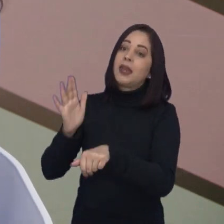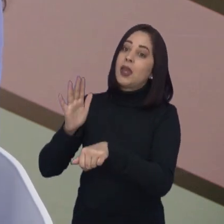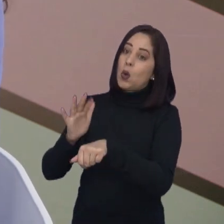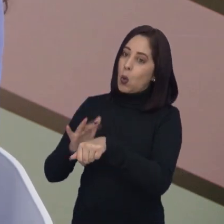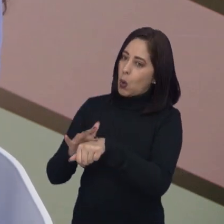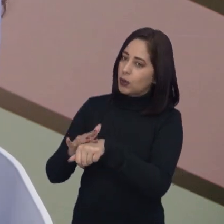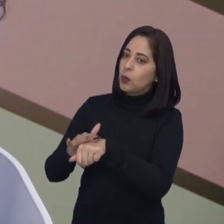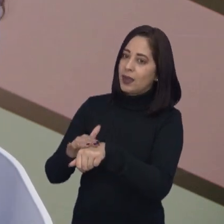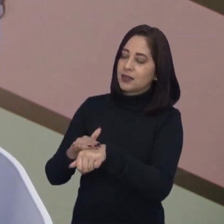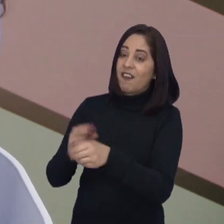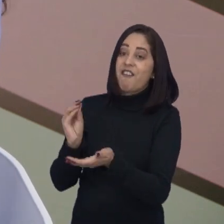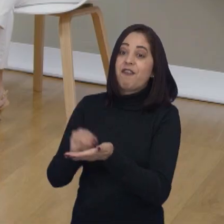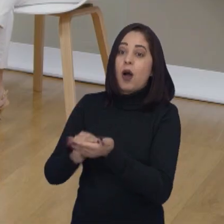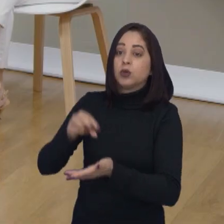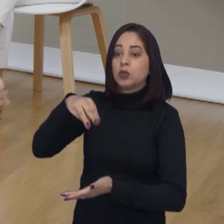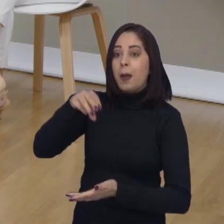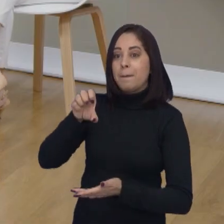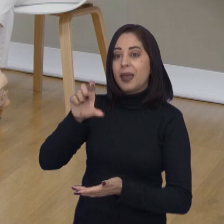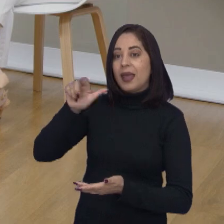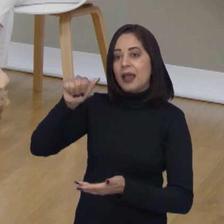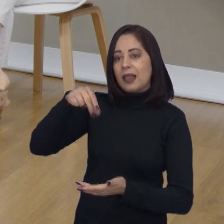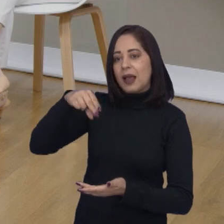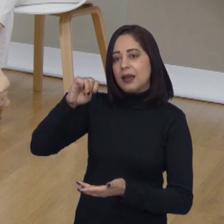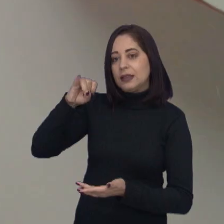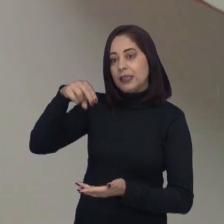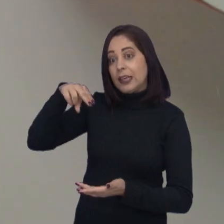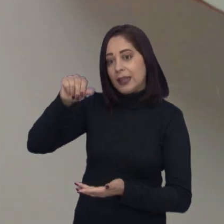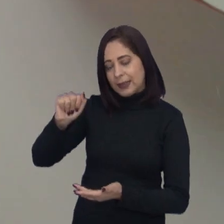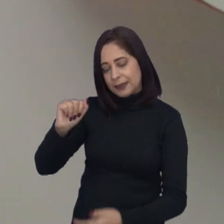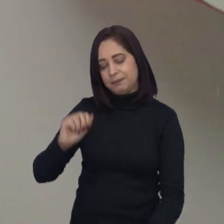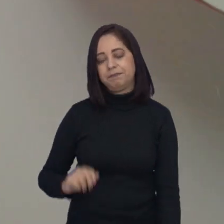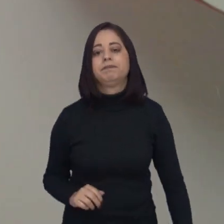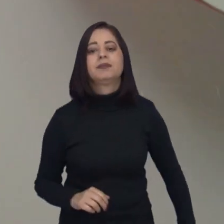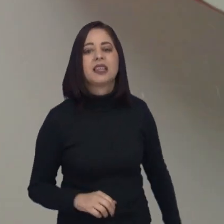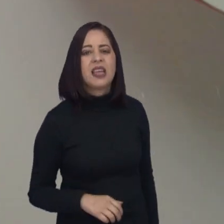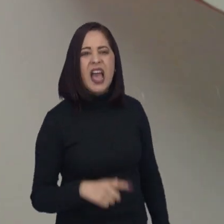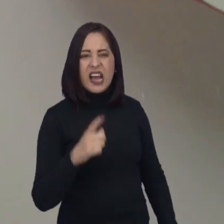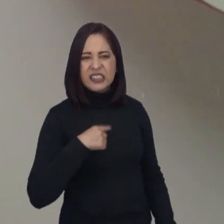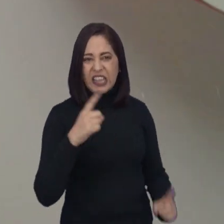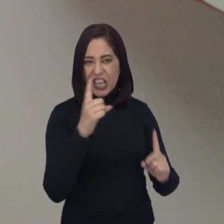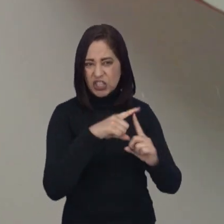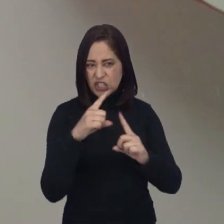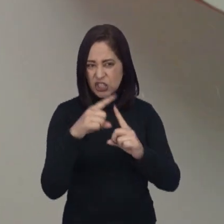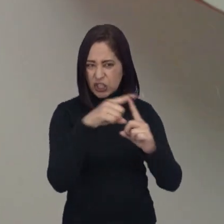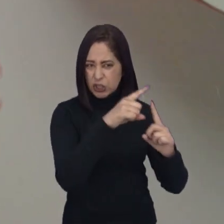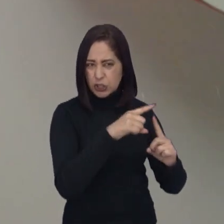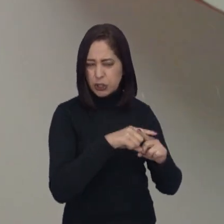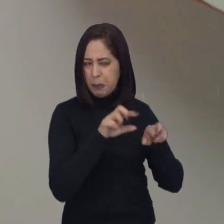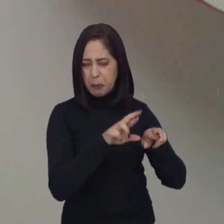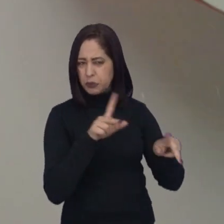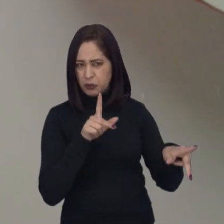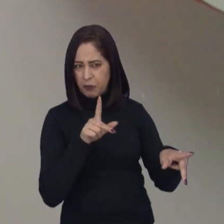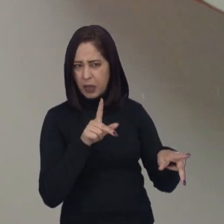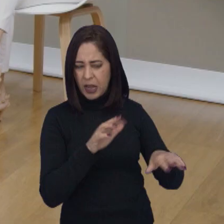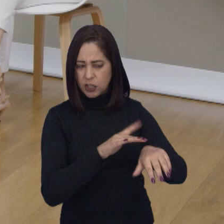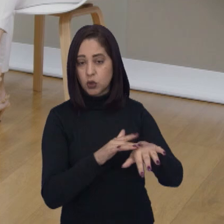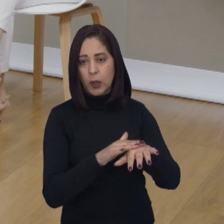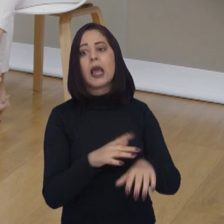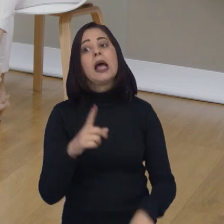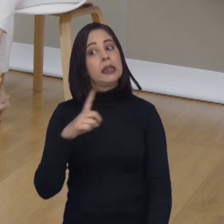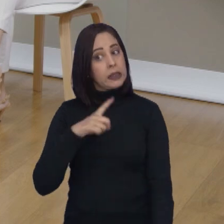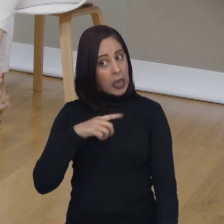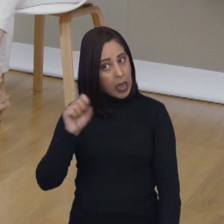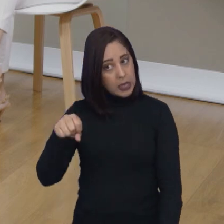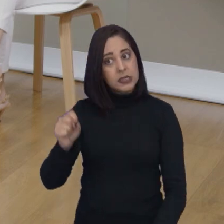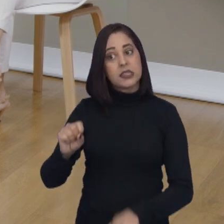do melanócito. Entendi, doutora. E existem diferentes tipos ou é um tipo só do Sim, vitiligo? existem